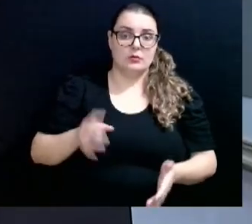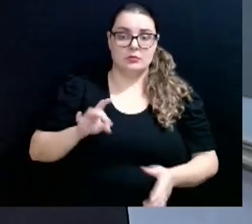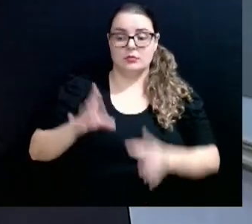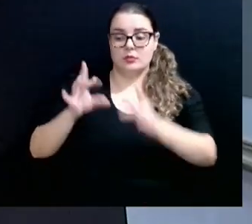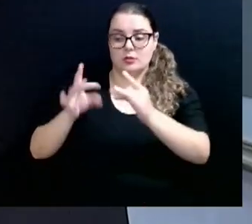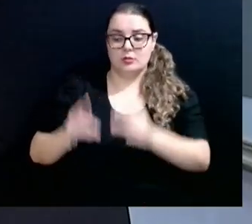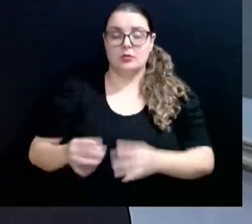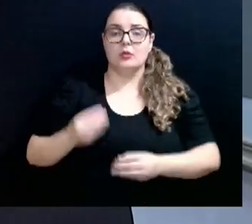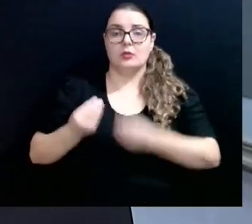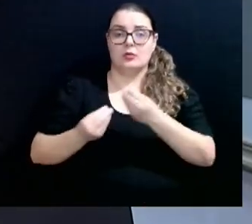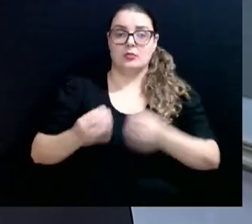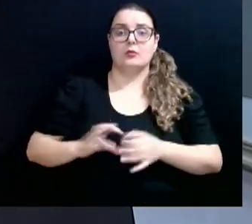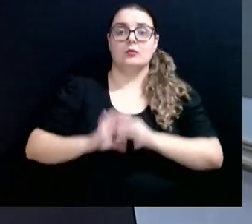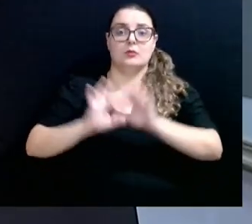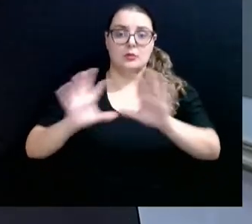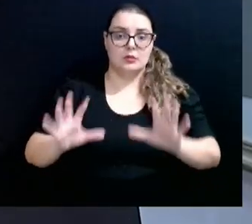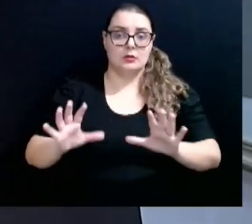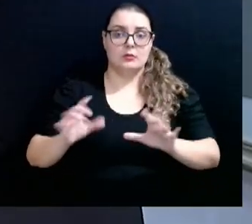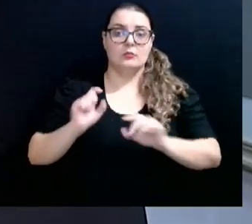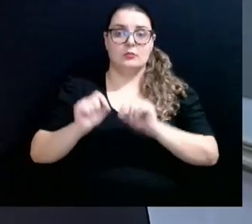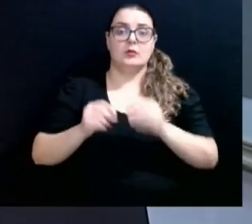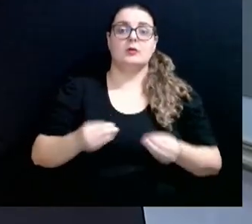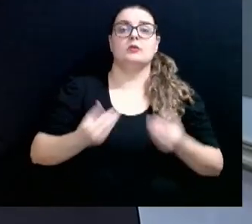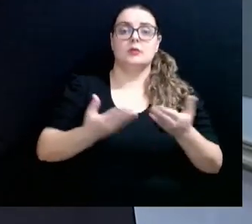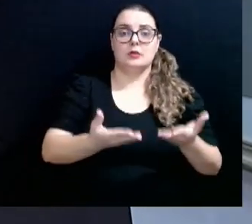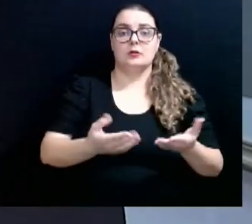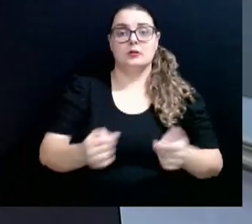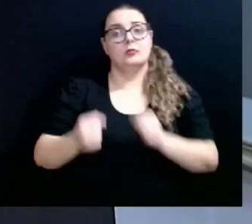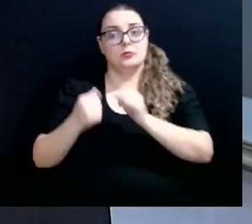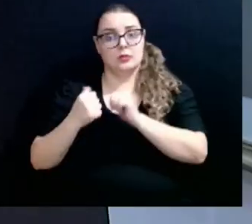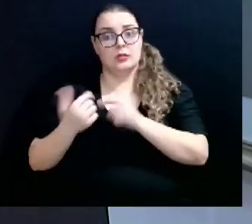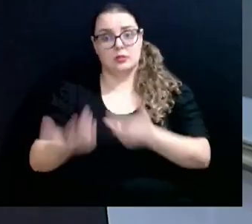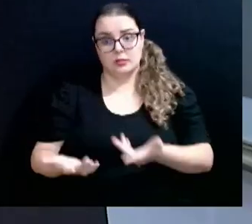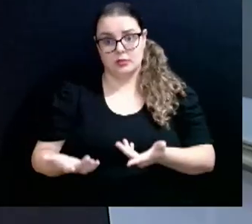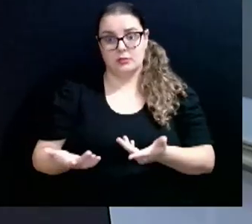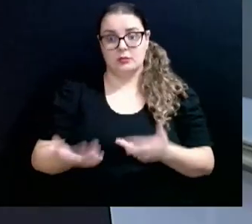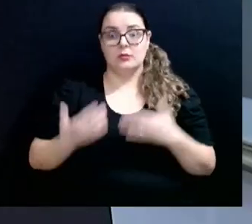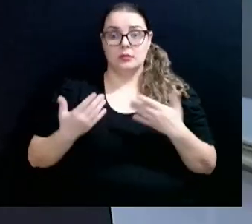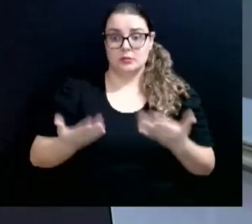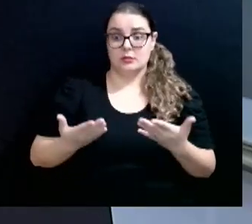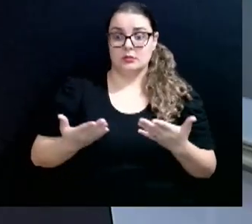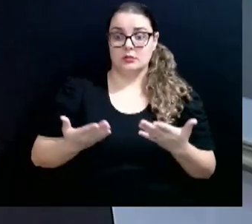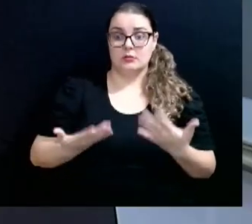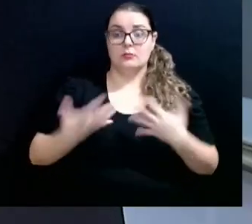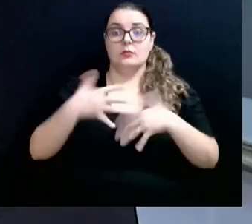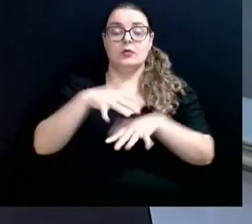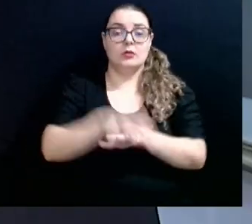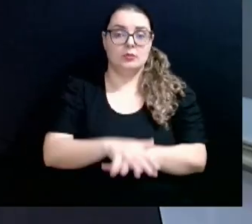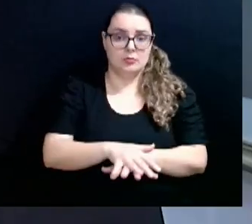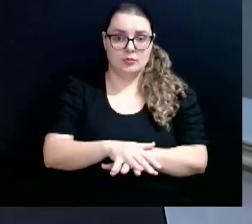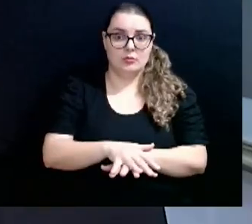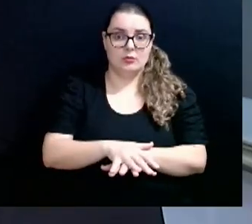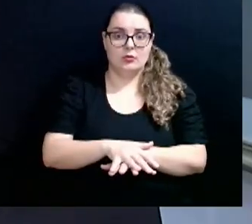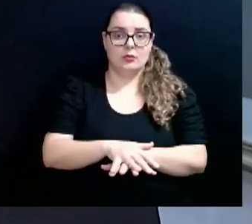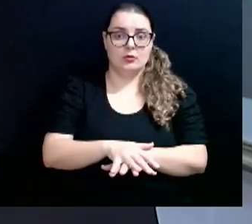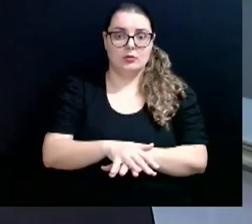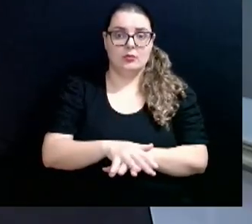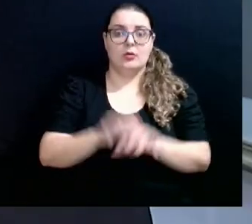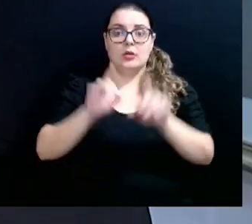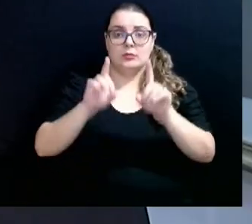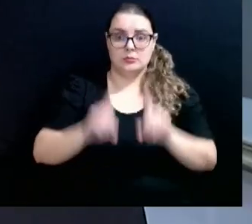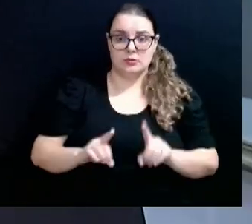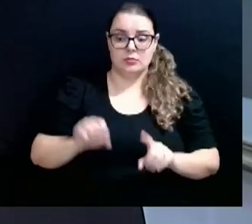concedido, a quem será concedido o benefício. Então daria muito bem para incluir a deficiência sensorial,